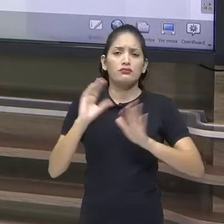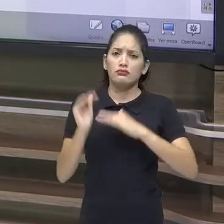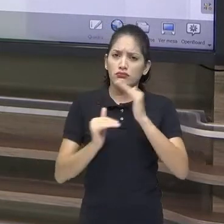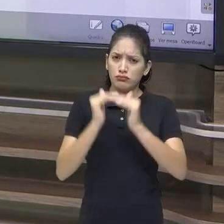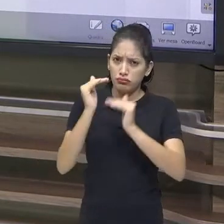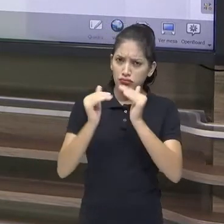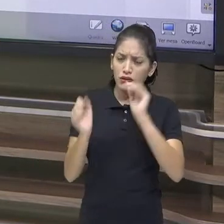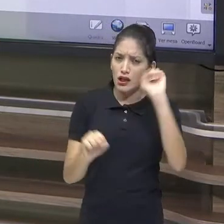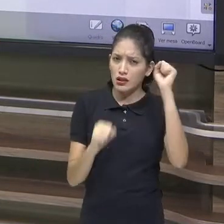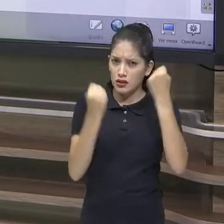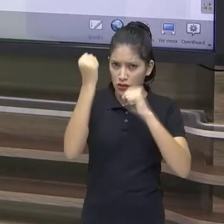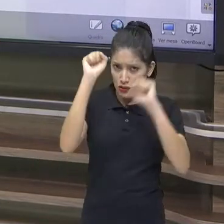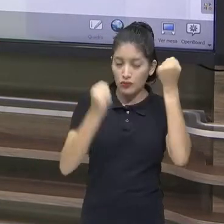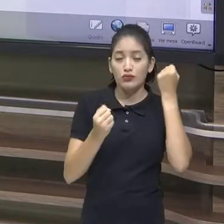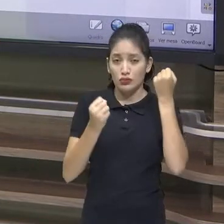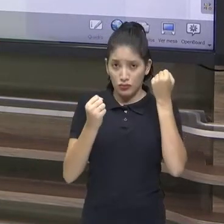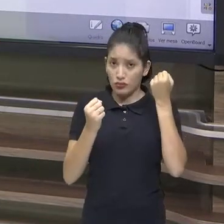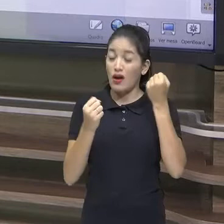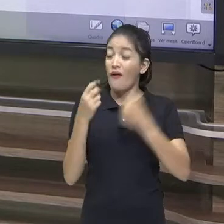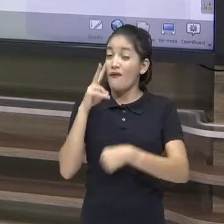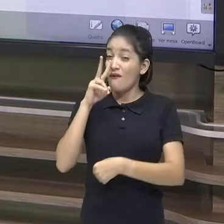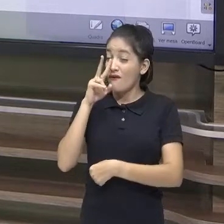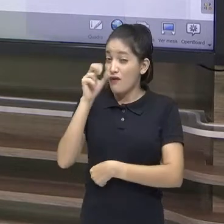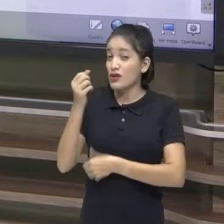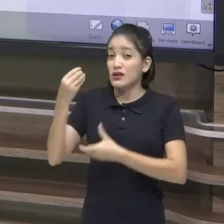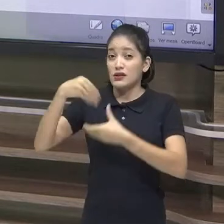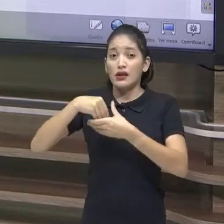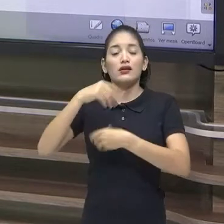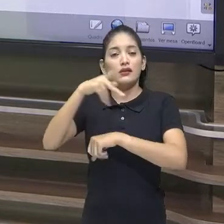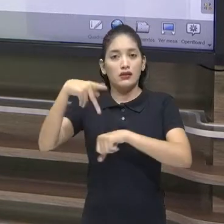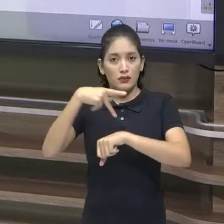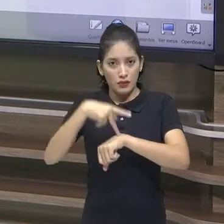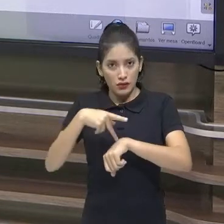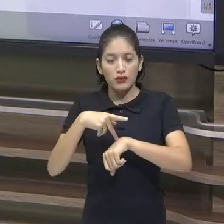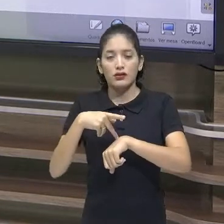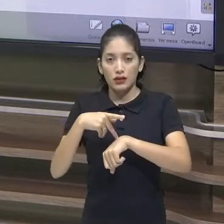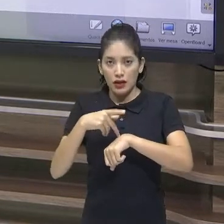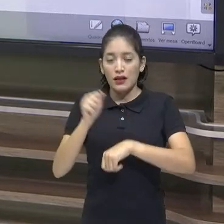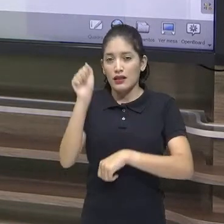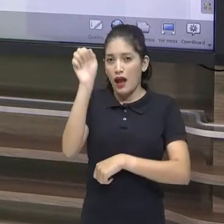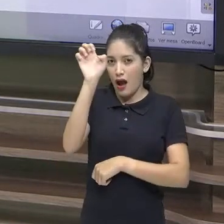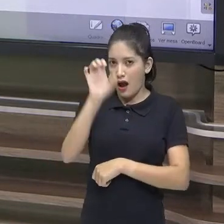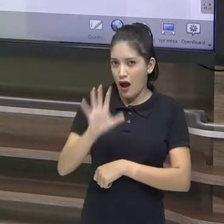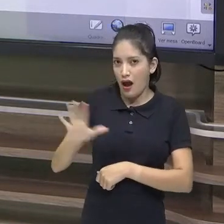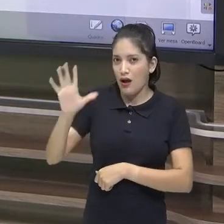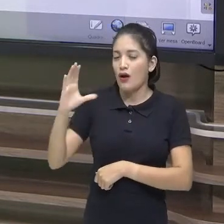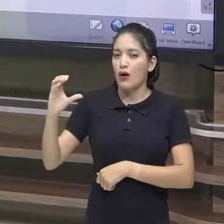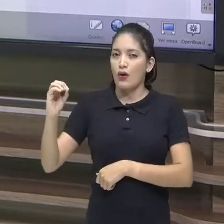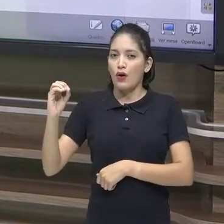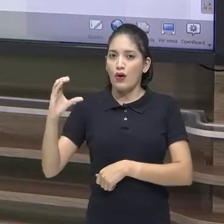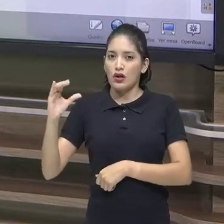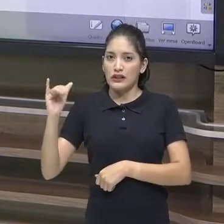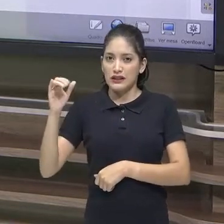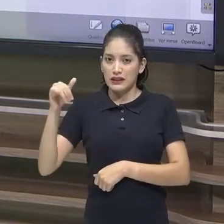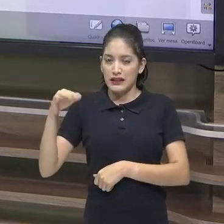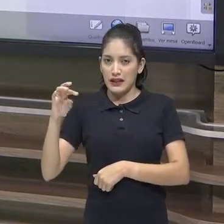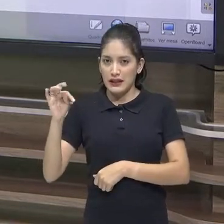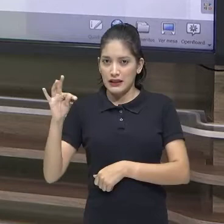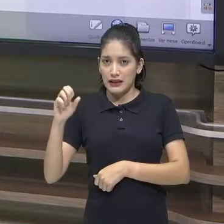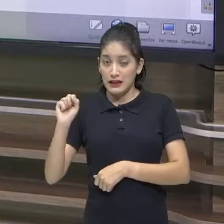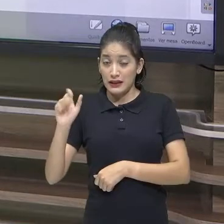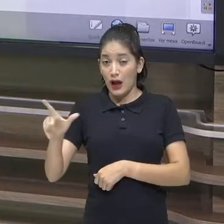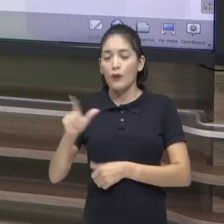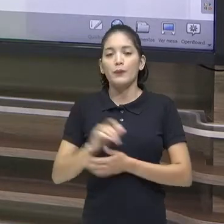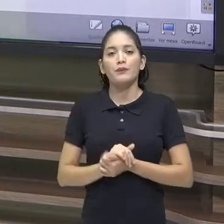né, da indústria fortemente nesses países que compõem a Europa Ocidental. Aí vamos observar